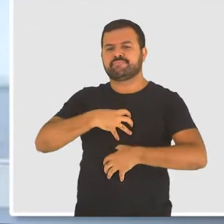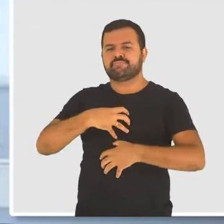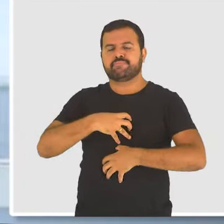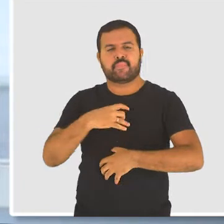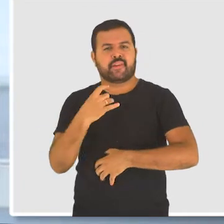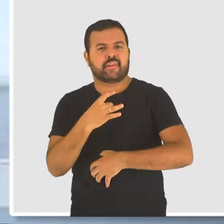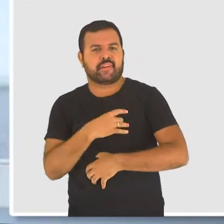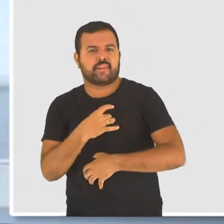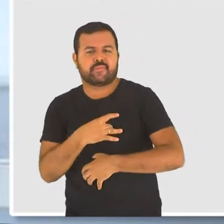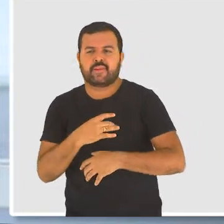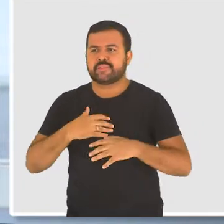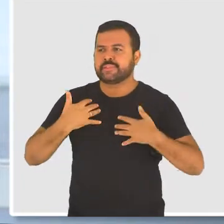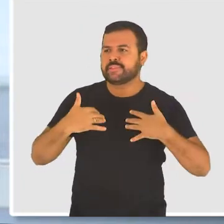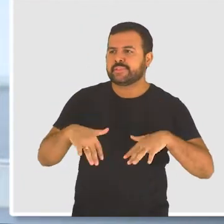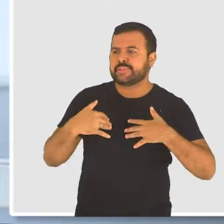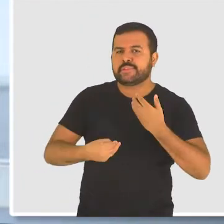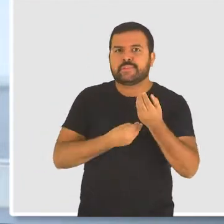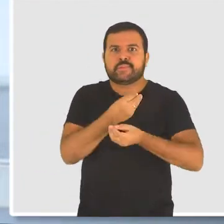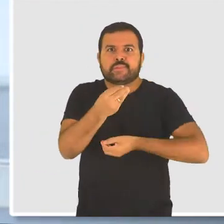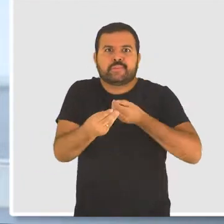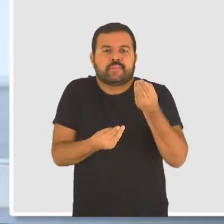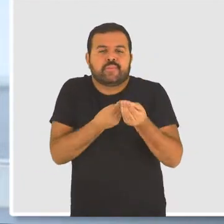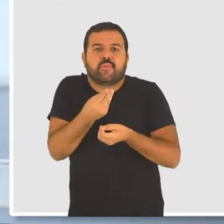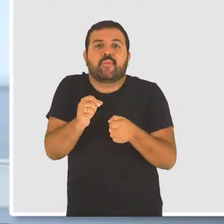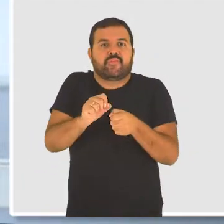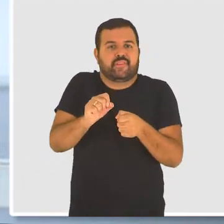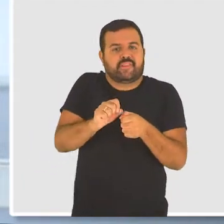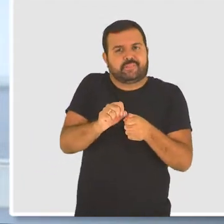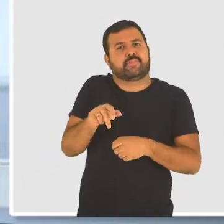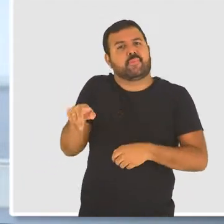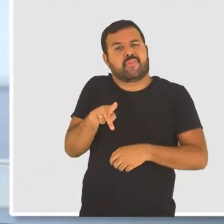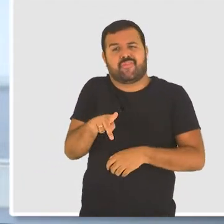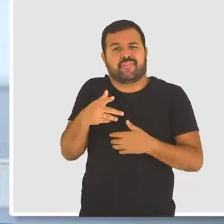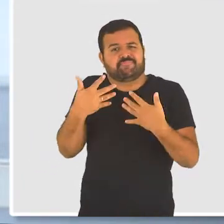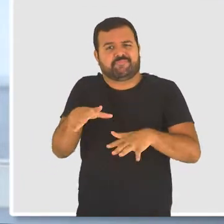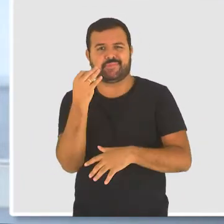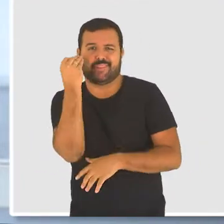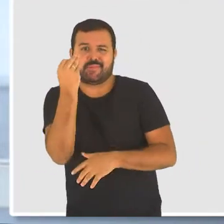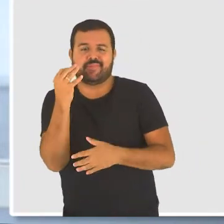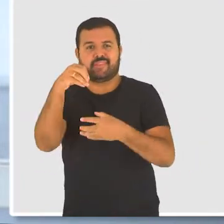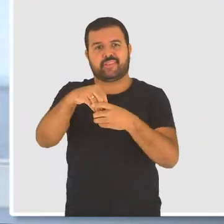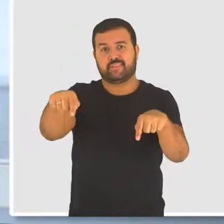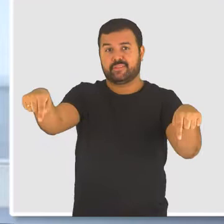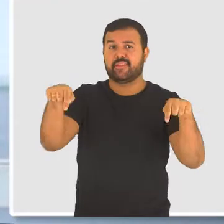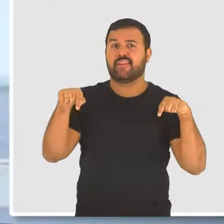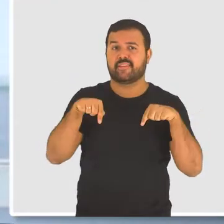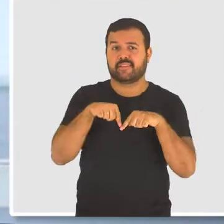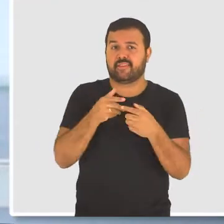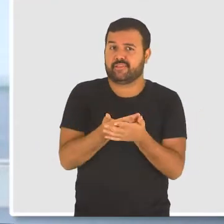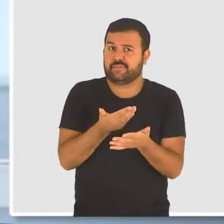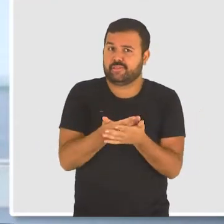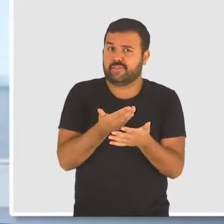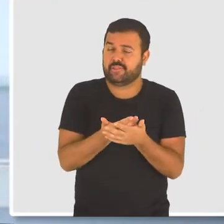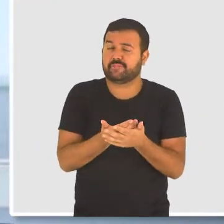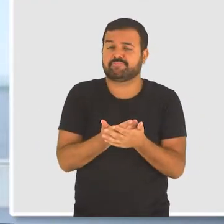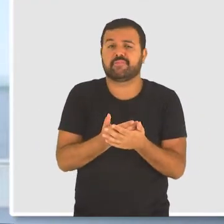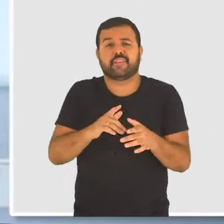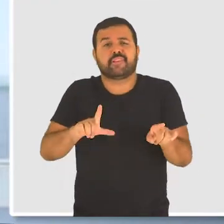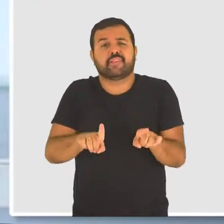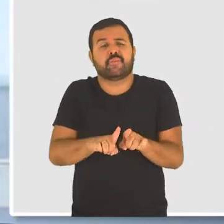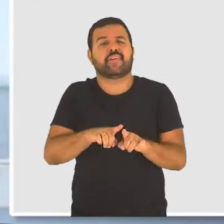um caráter de imprevisibilidade, de insegurança que o professor não quer viver em sala de